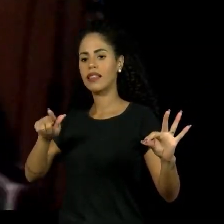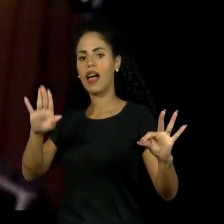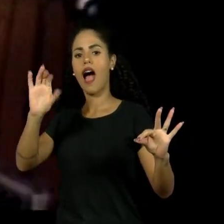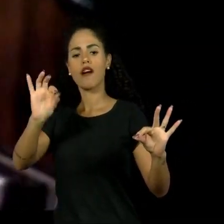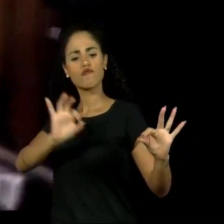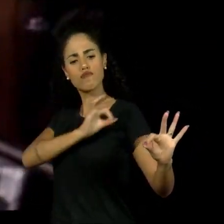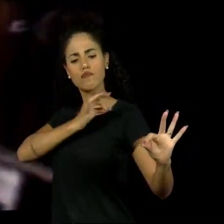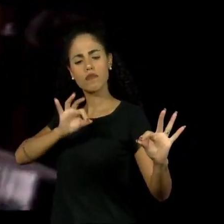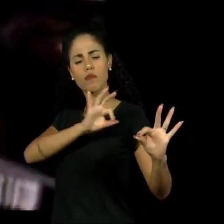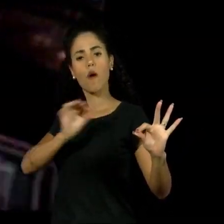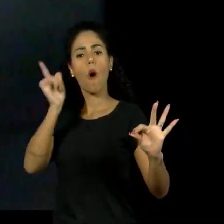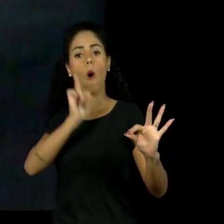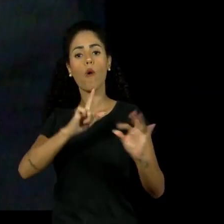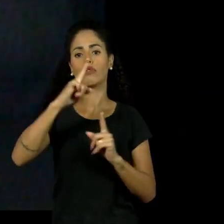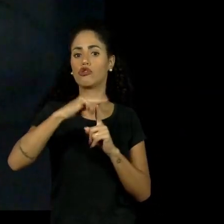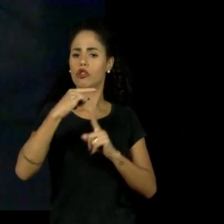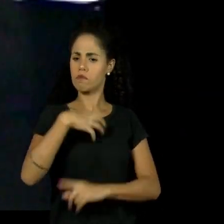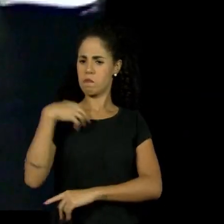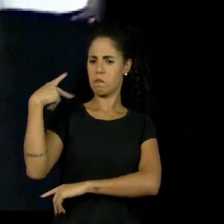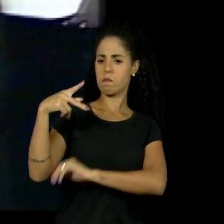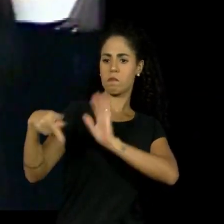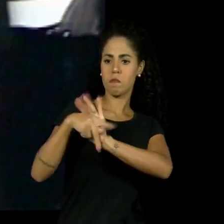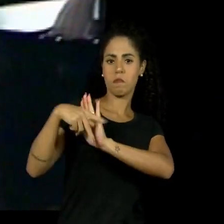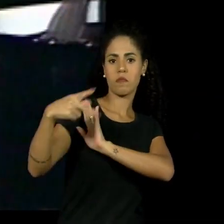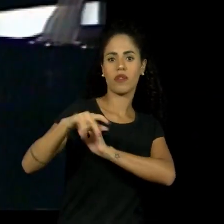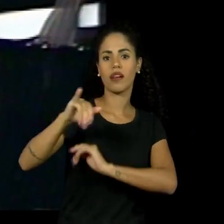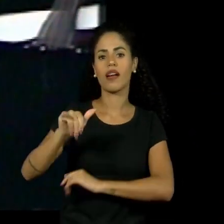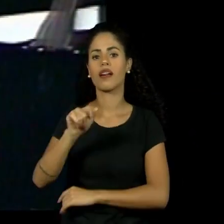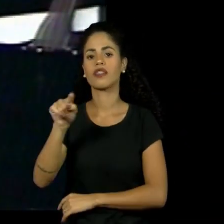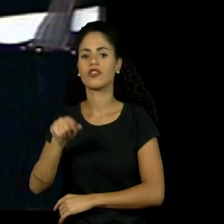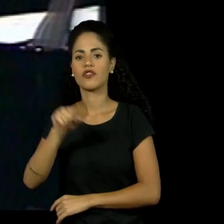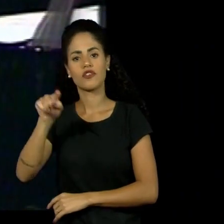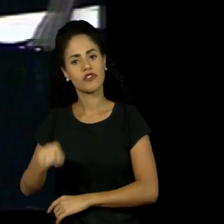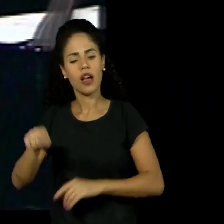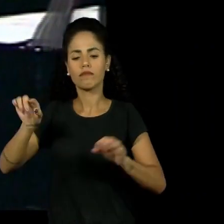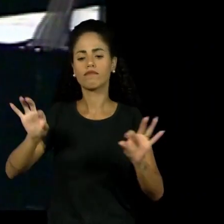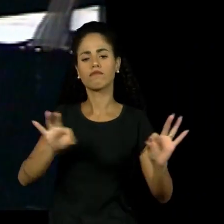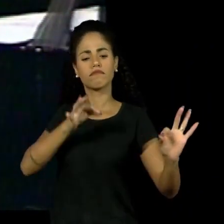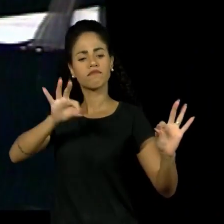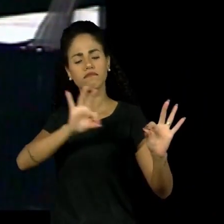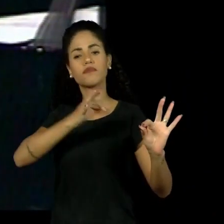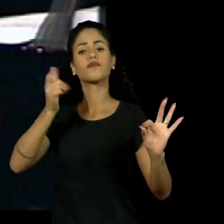próprio, influenciado principalmente pelo jazz e pela música clássica.